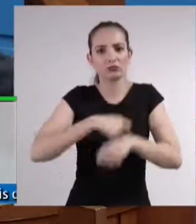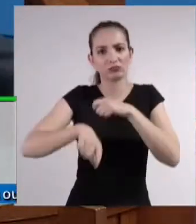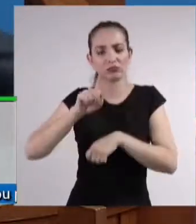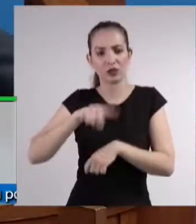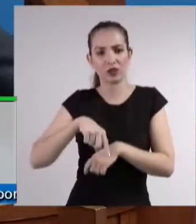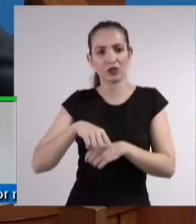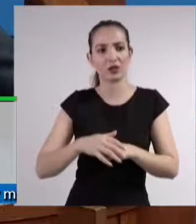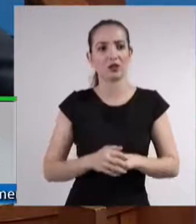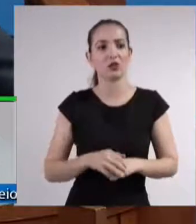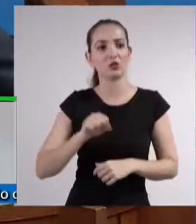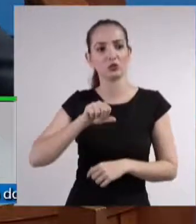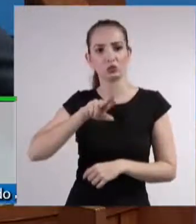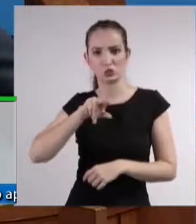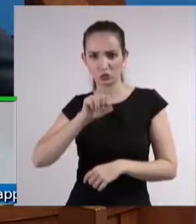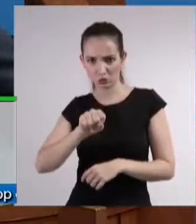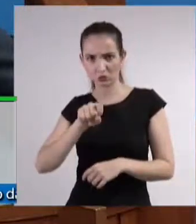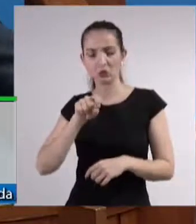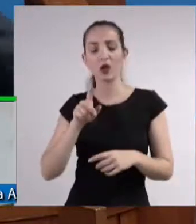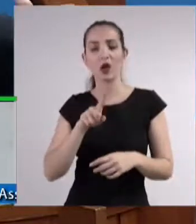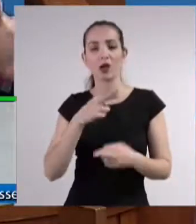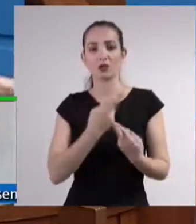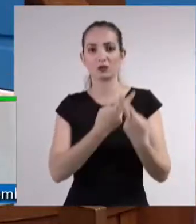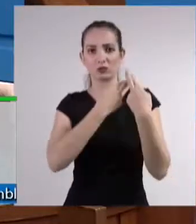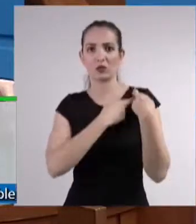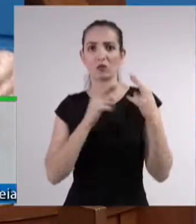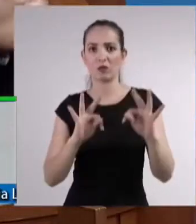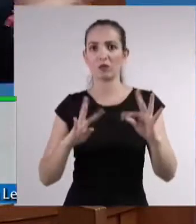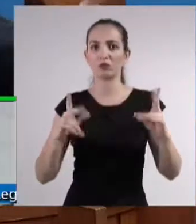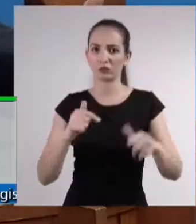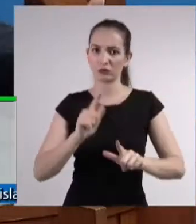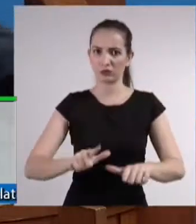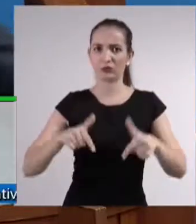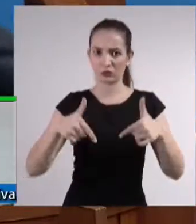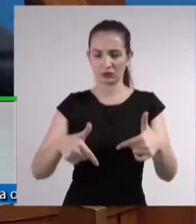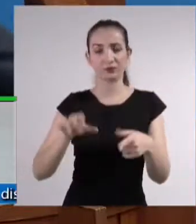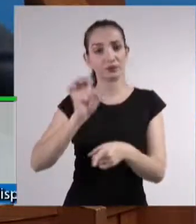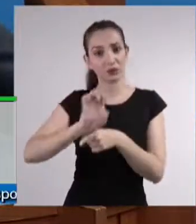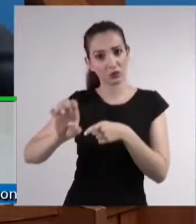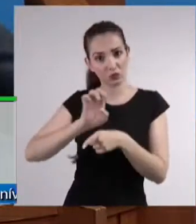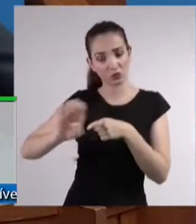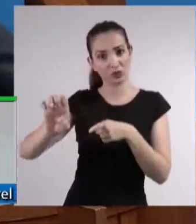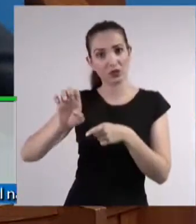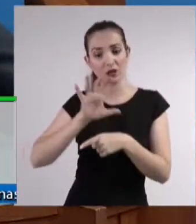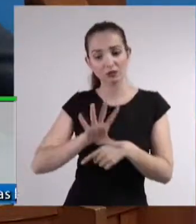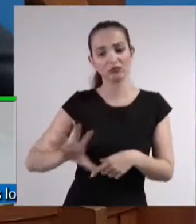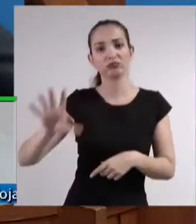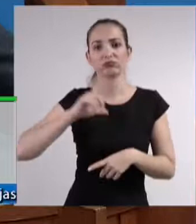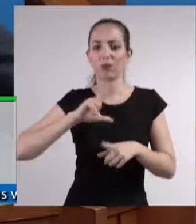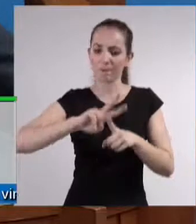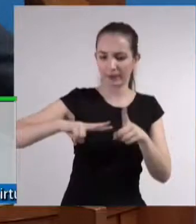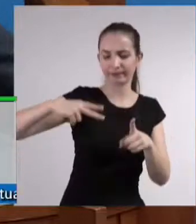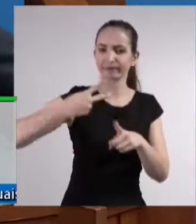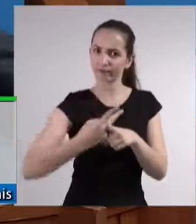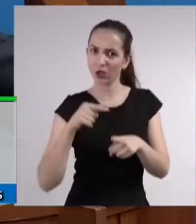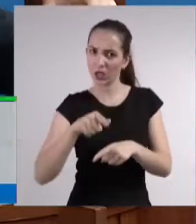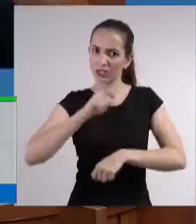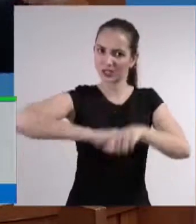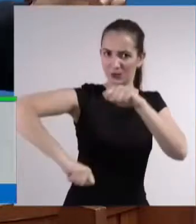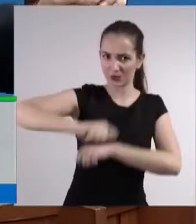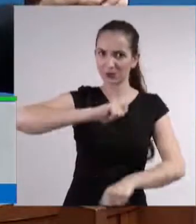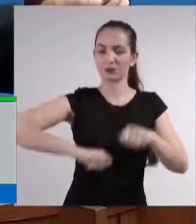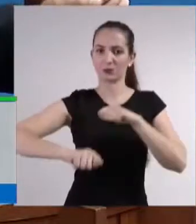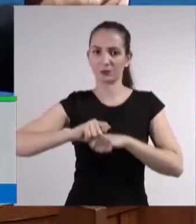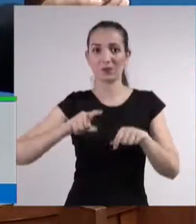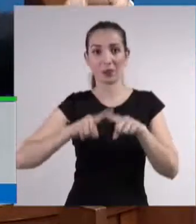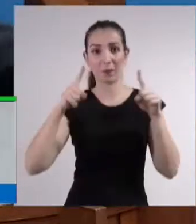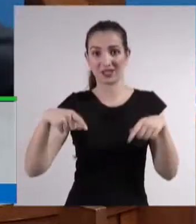responsável pelas ações e o Estado complementa essa gestão, mas precisa do